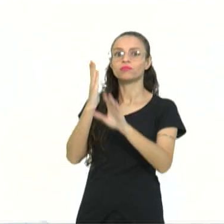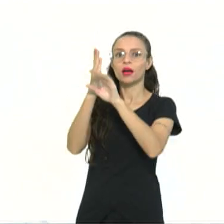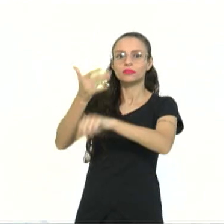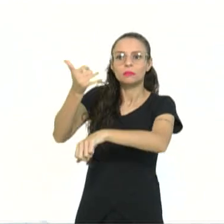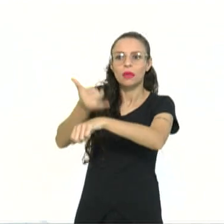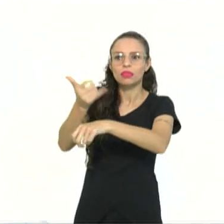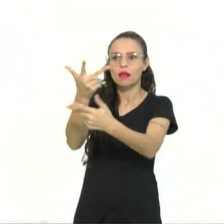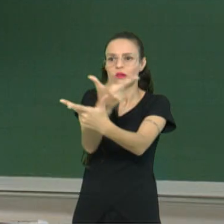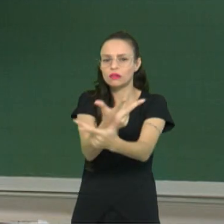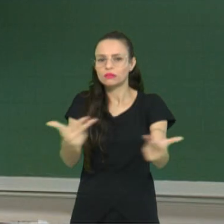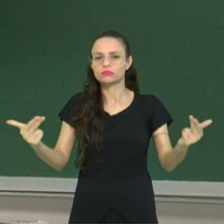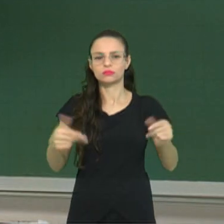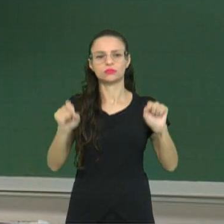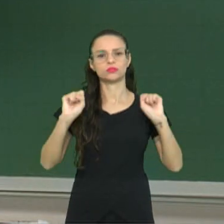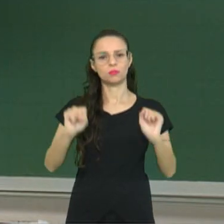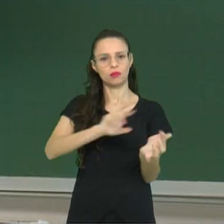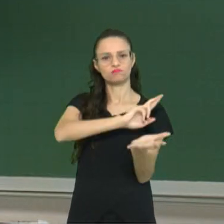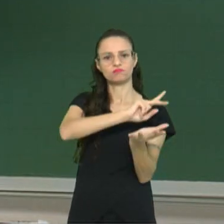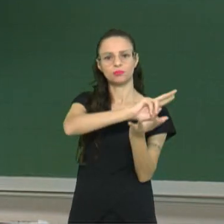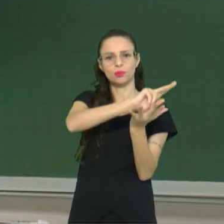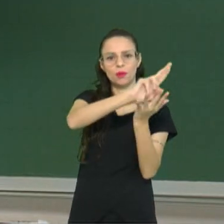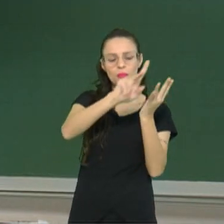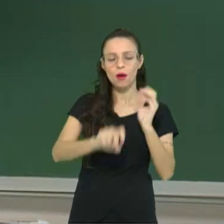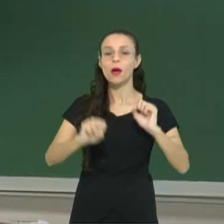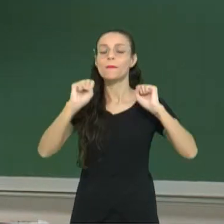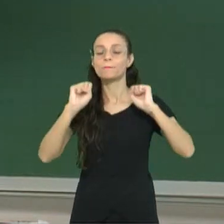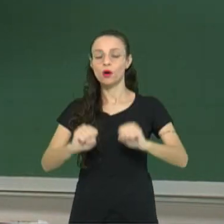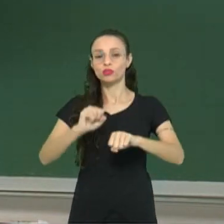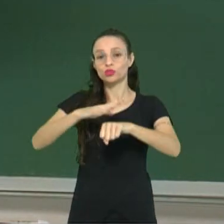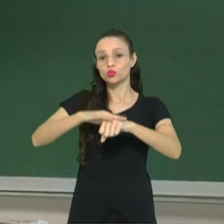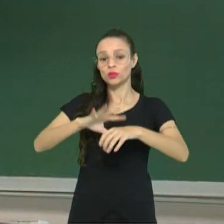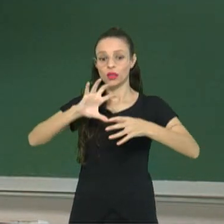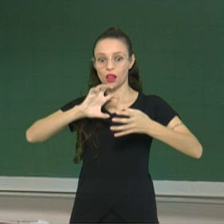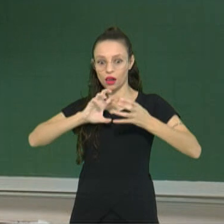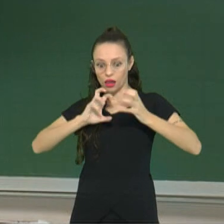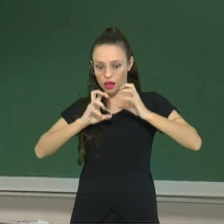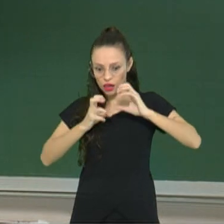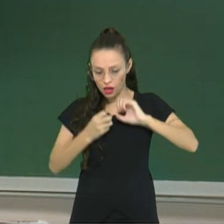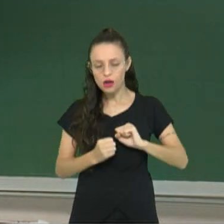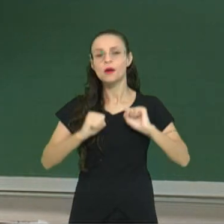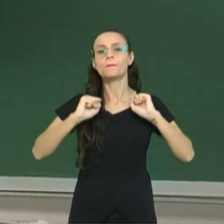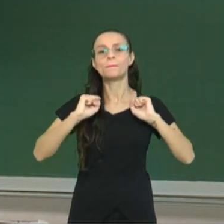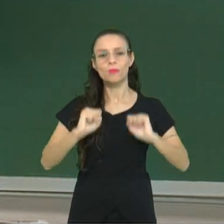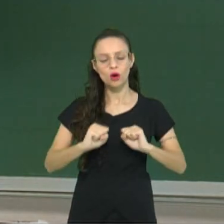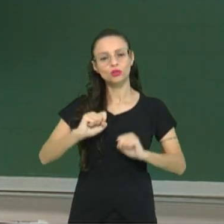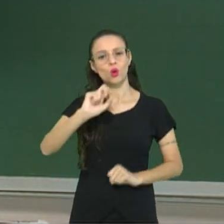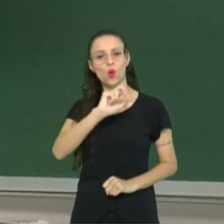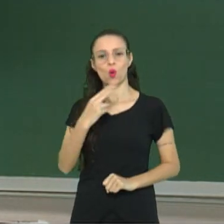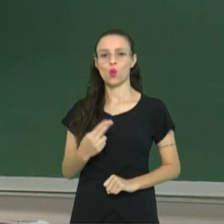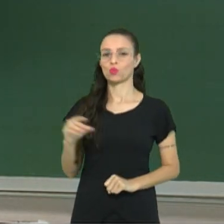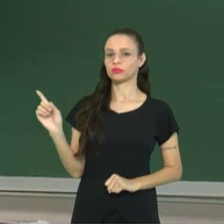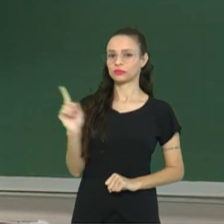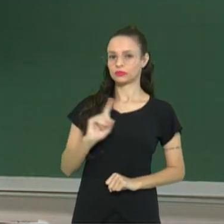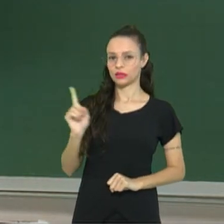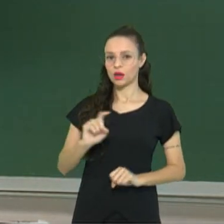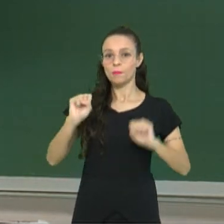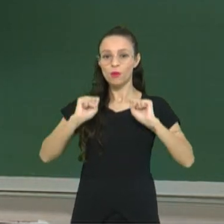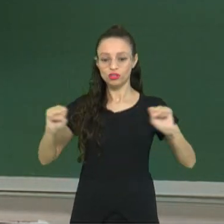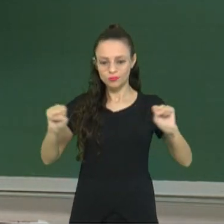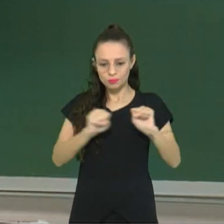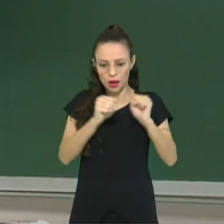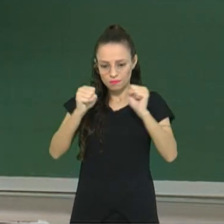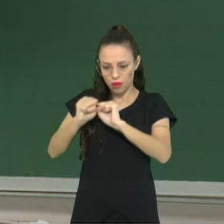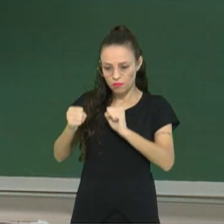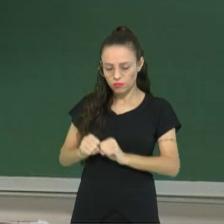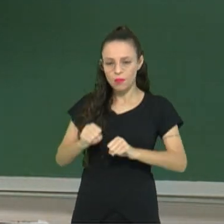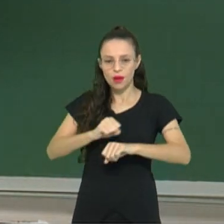né, e tudo mais, né. Elas podem ser degenerativas ou não degenerativas, ou seja, elas podem fazer uma destruição